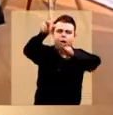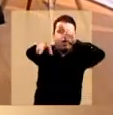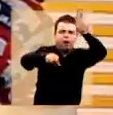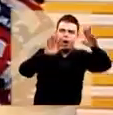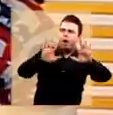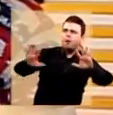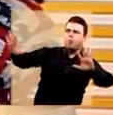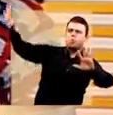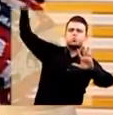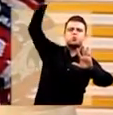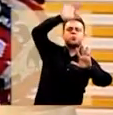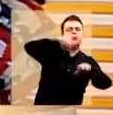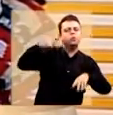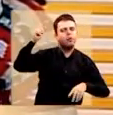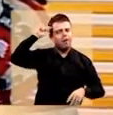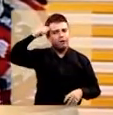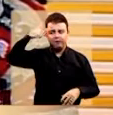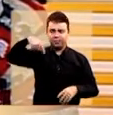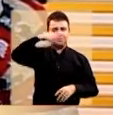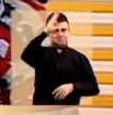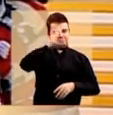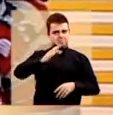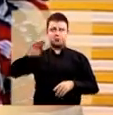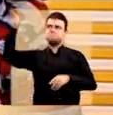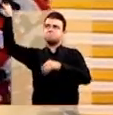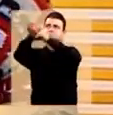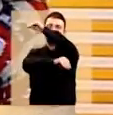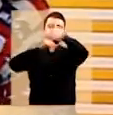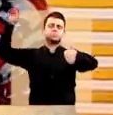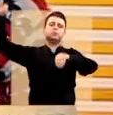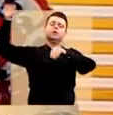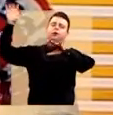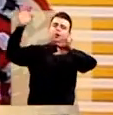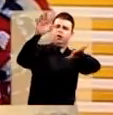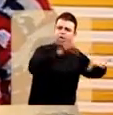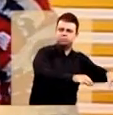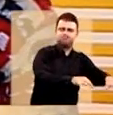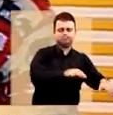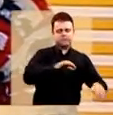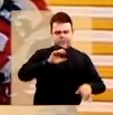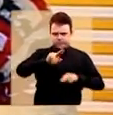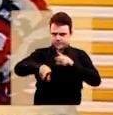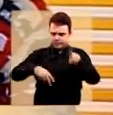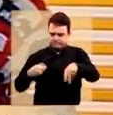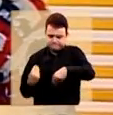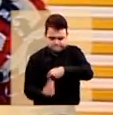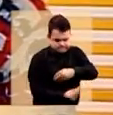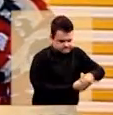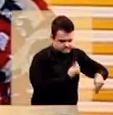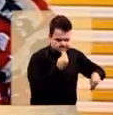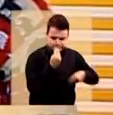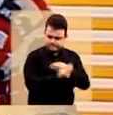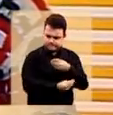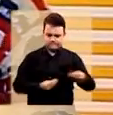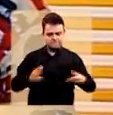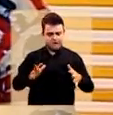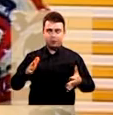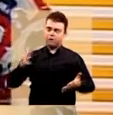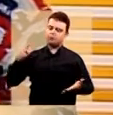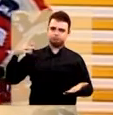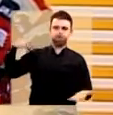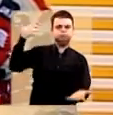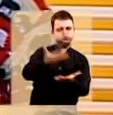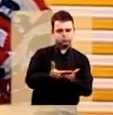Então, dessas diversas culturas que vieram para o Brasil, aqui se amalgamaram e se transformaram, se transmutaram, mas que mantém muita